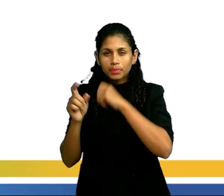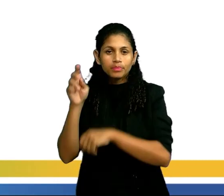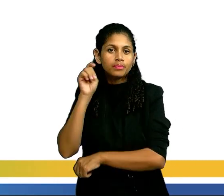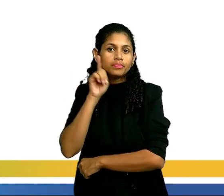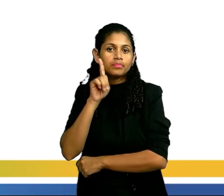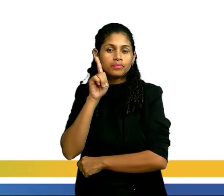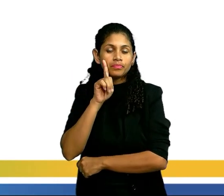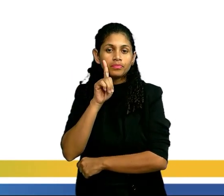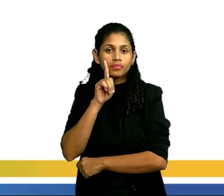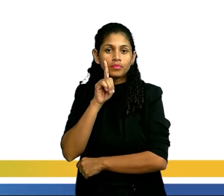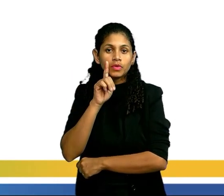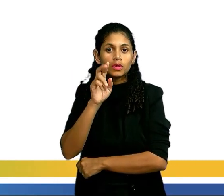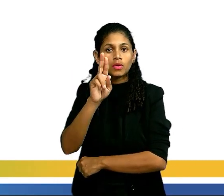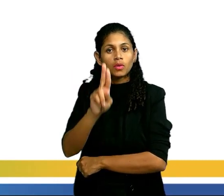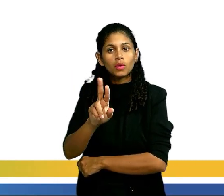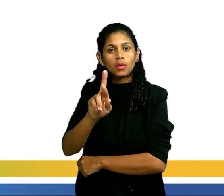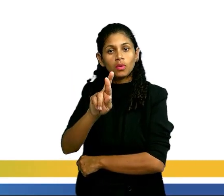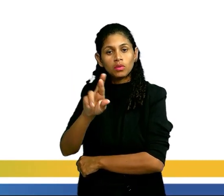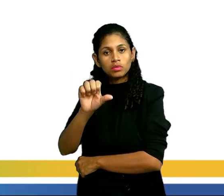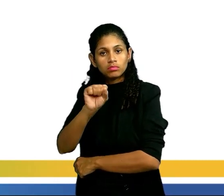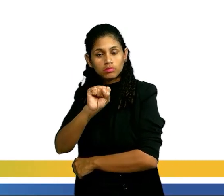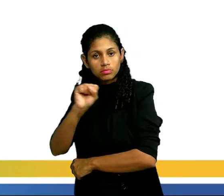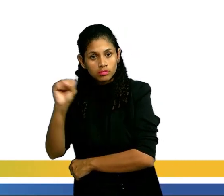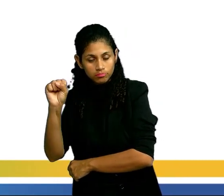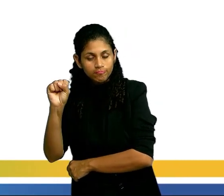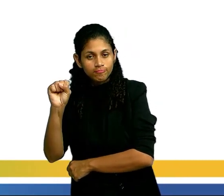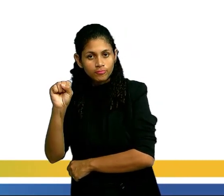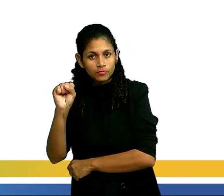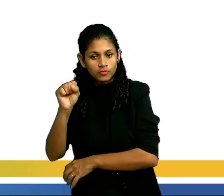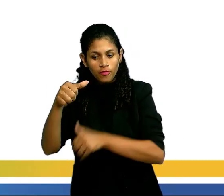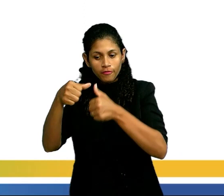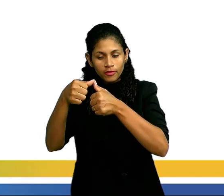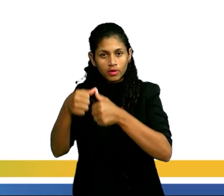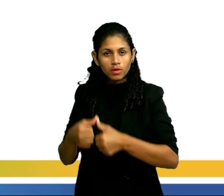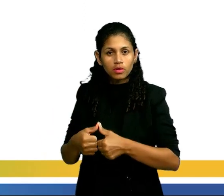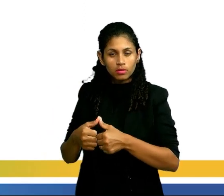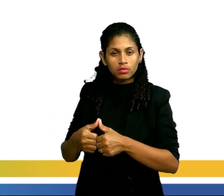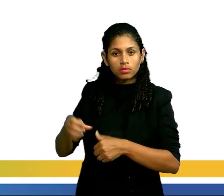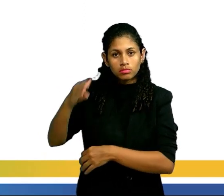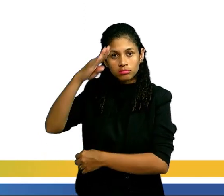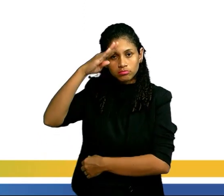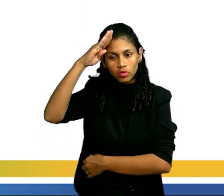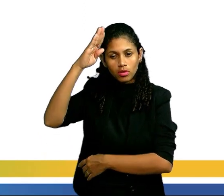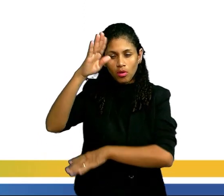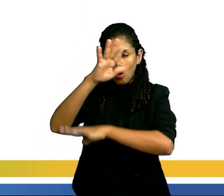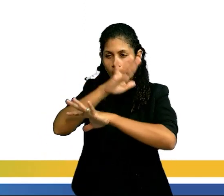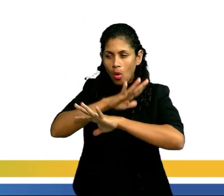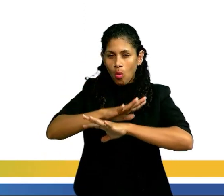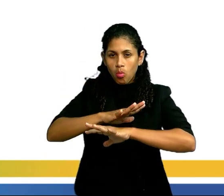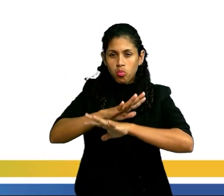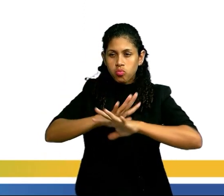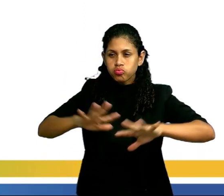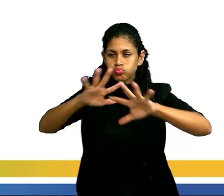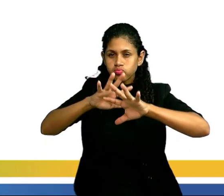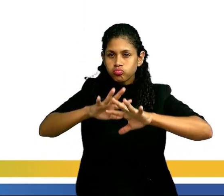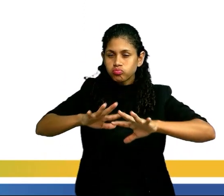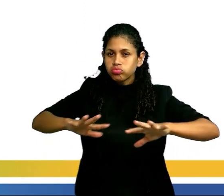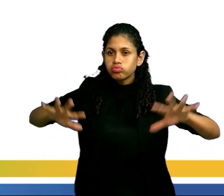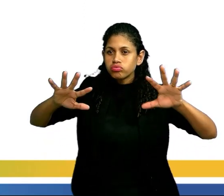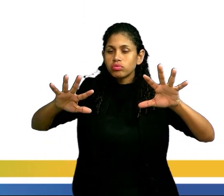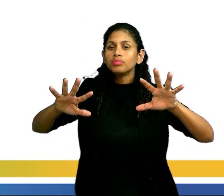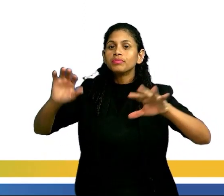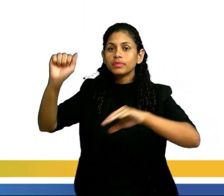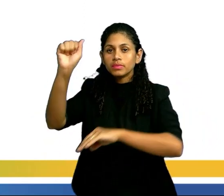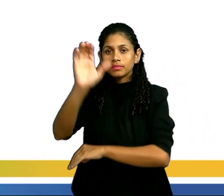Unidos que o socialismo que se instalou em Cuba se expandisse pelos outros países da América Latina. Afinal, era o único lugar